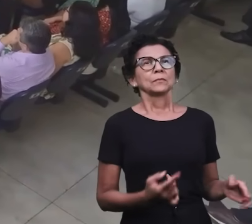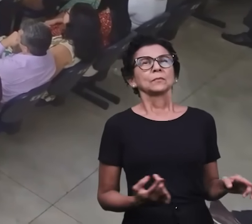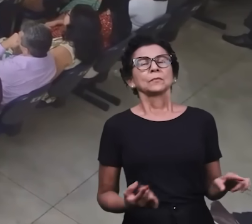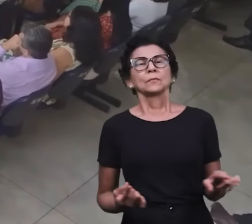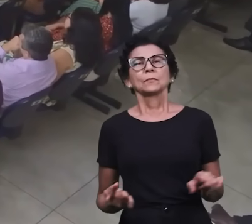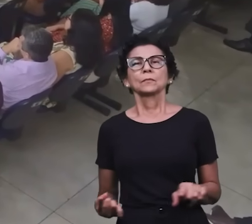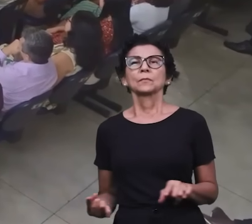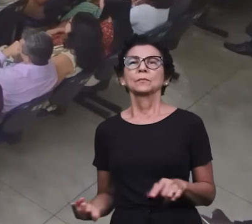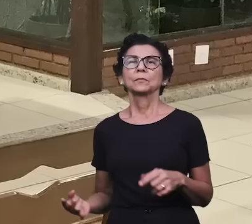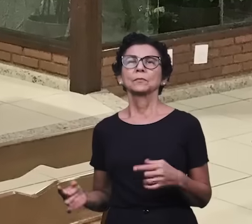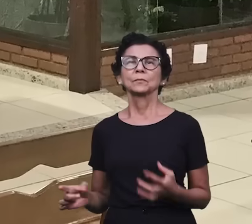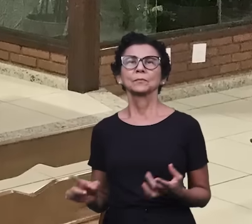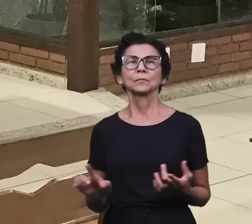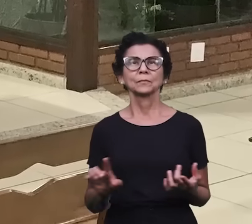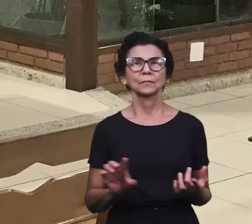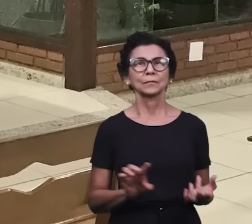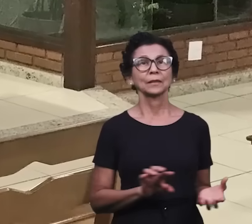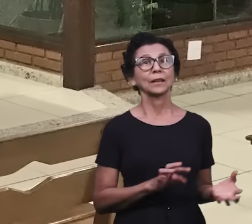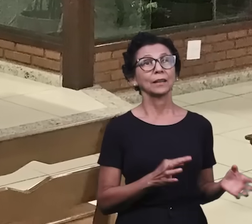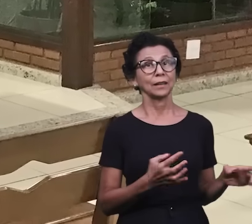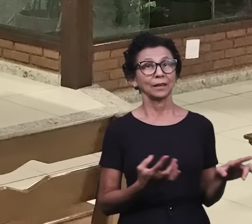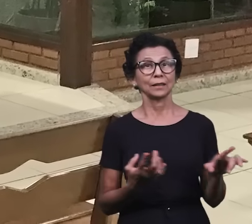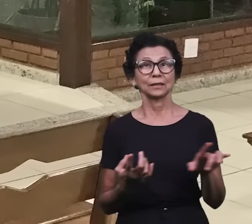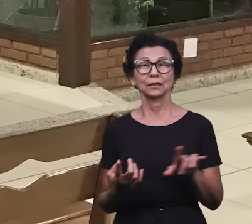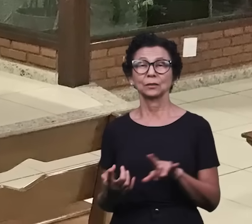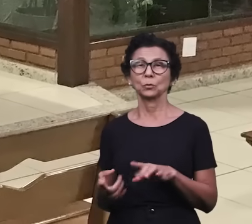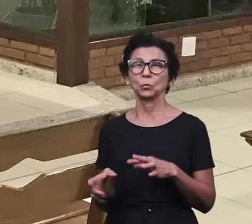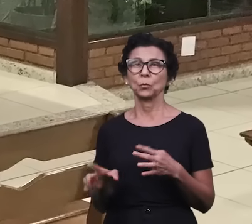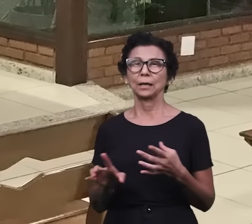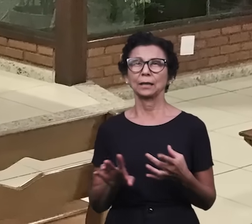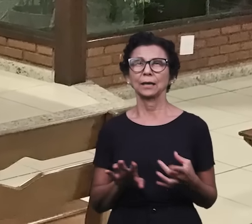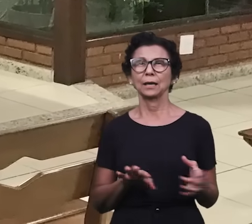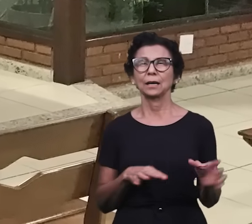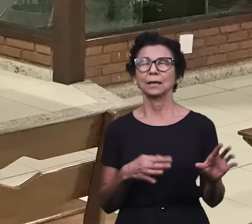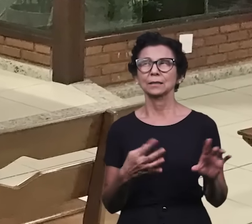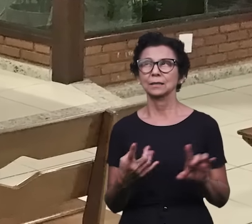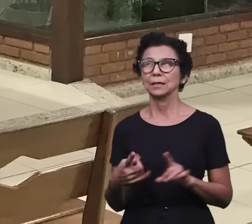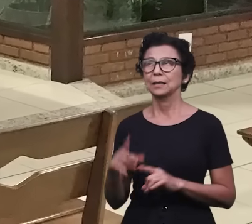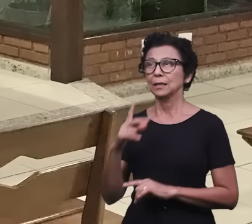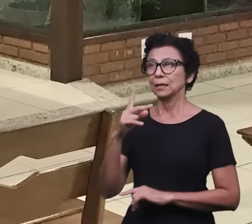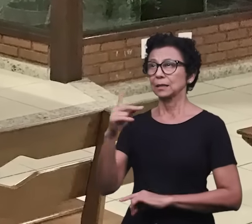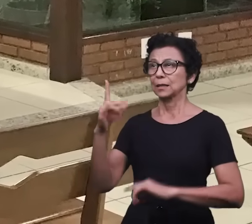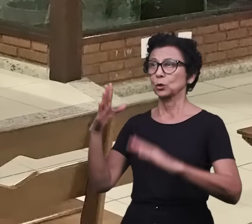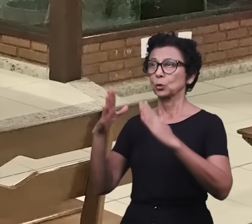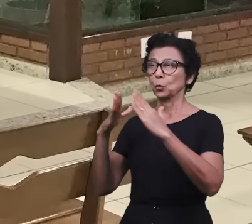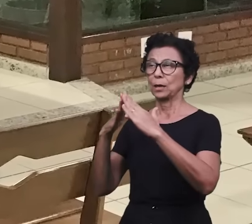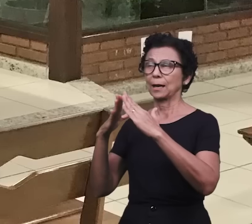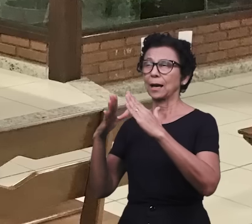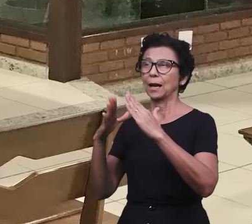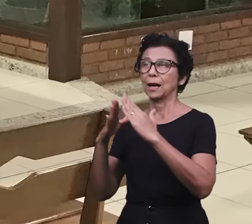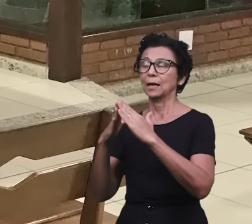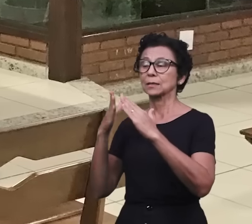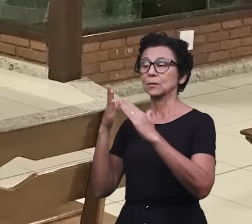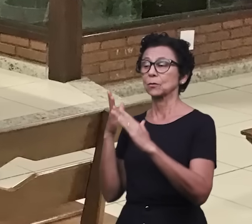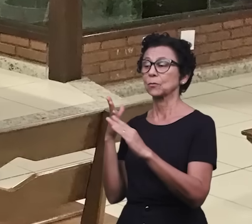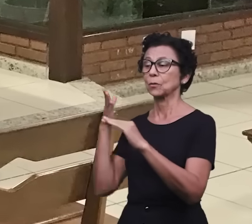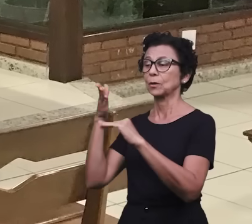graça. Eu entrarei em Tua casa pela